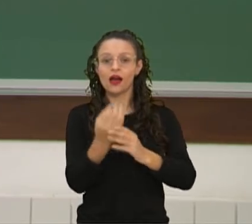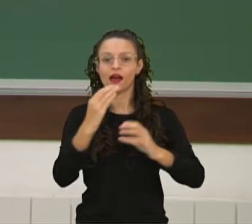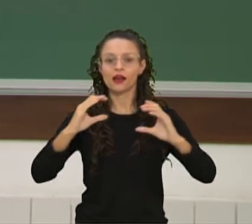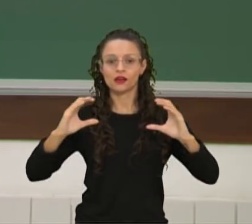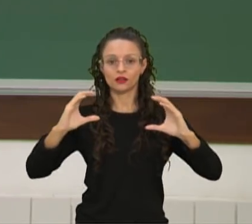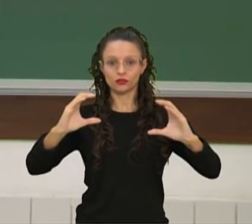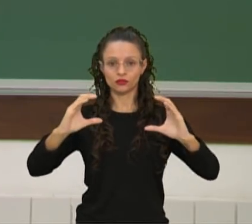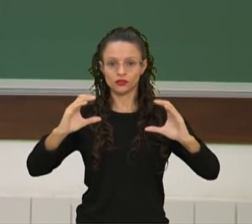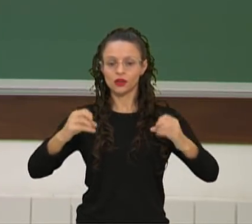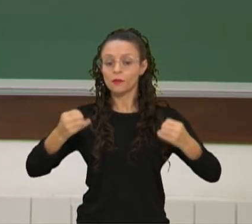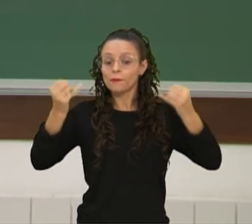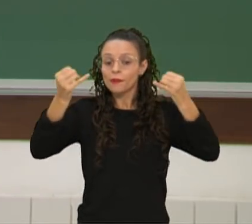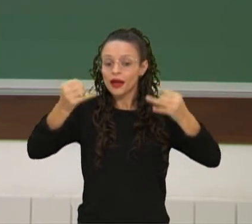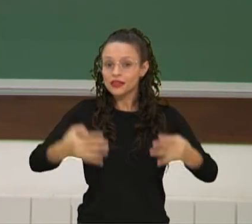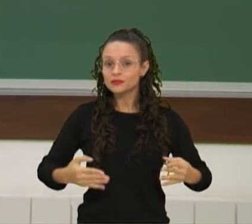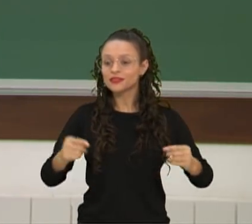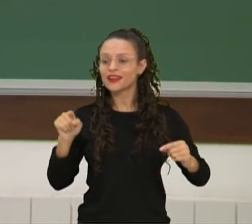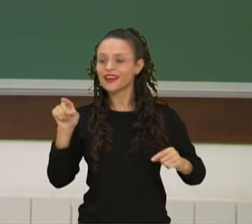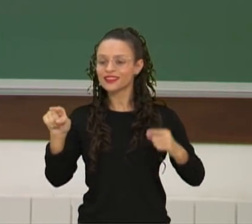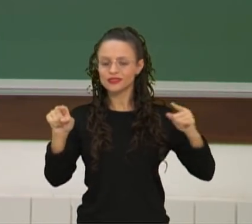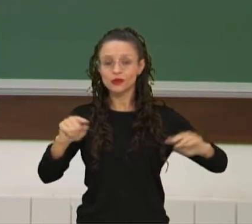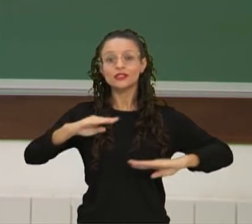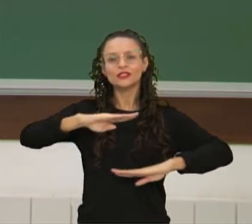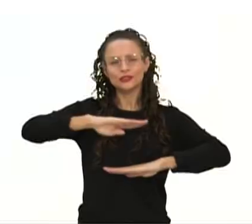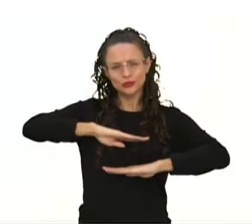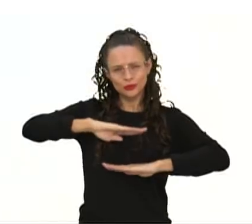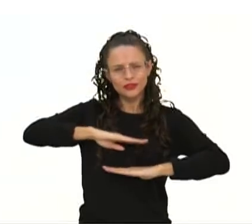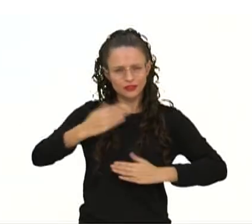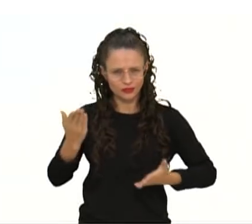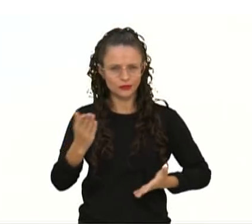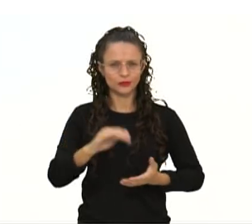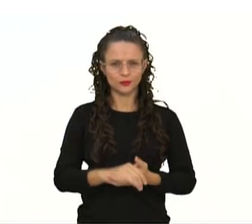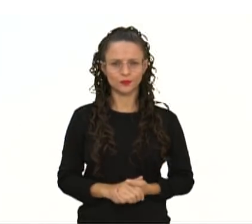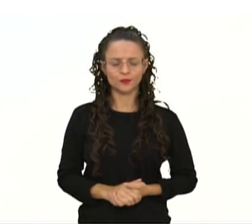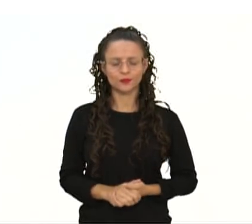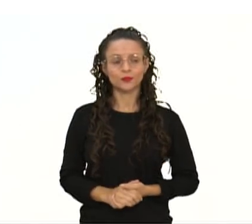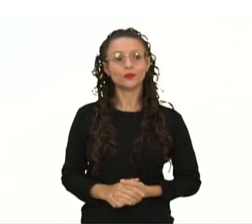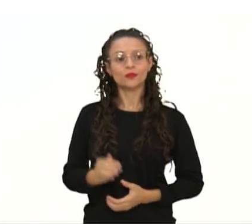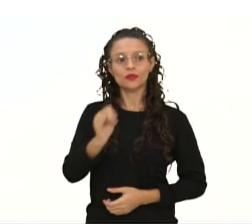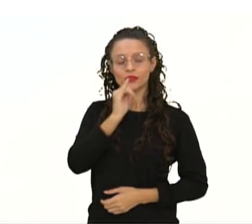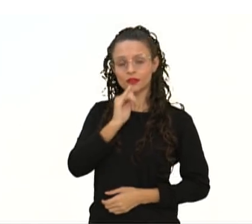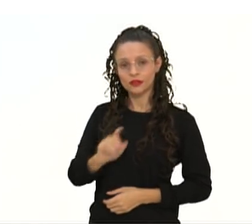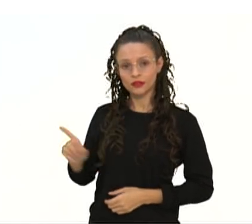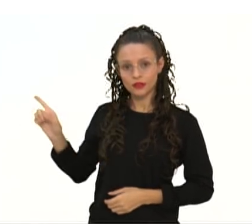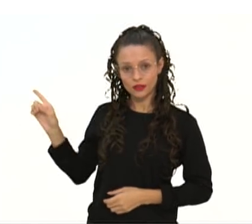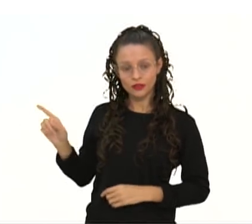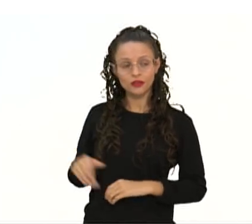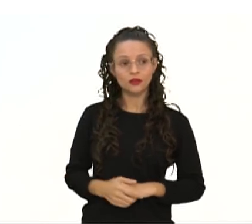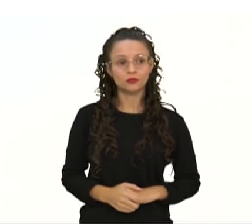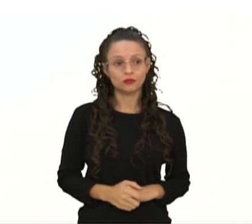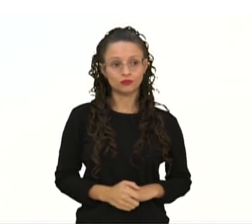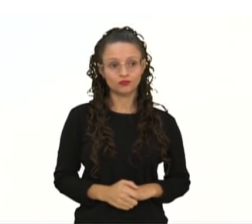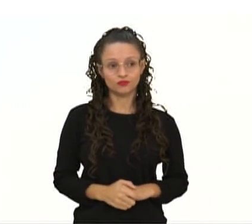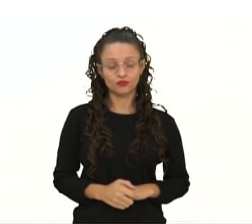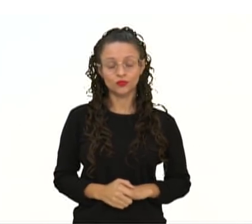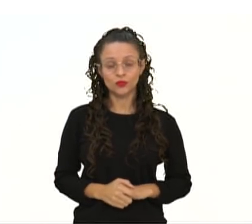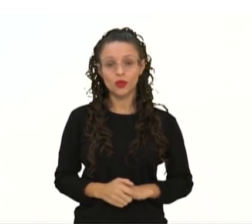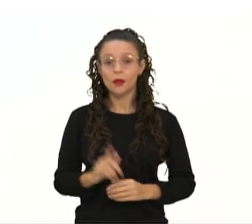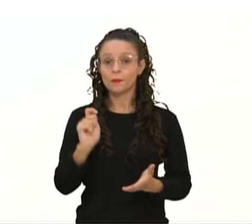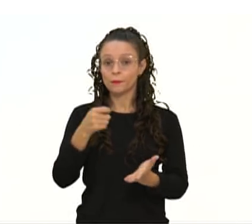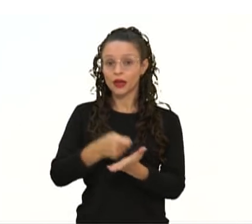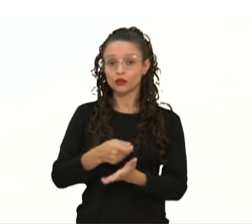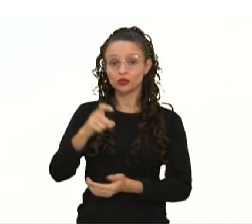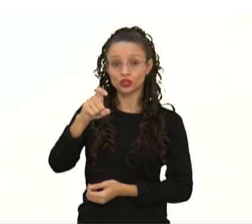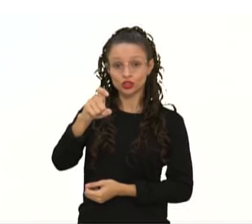para descrever essa situação. Beleza? Vamos lá. Aqui, ó, o preço pago pela compra de X livros é